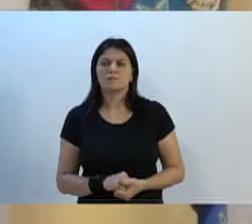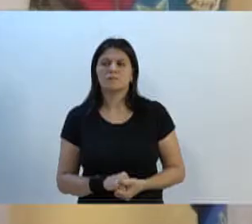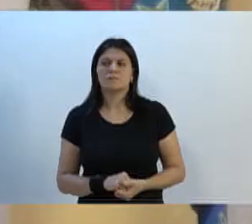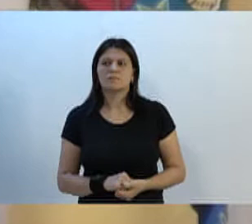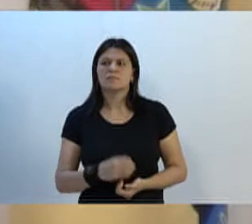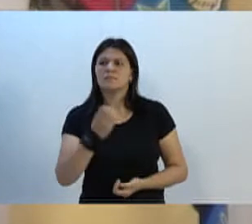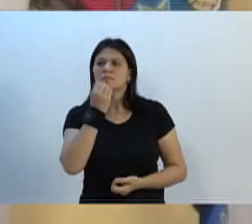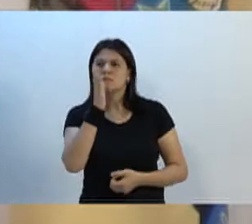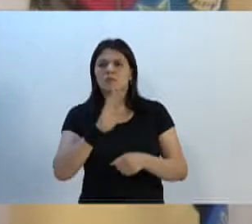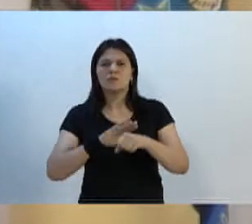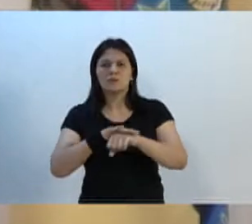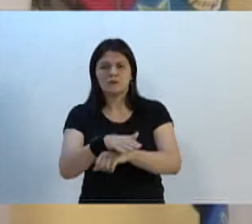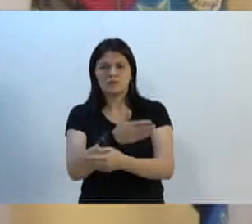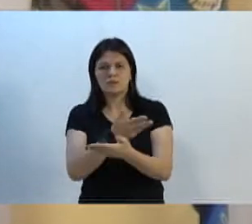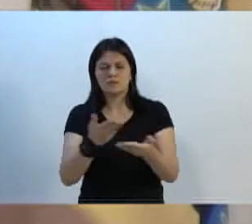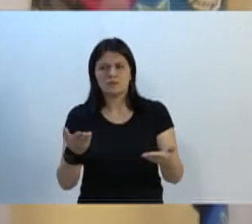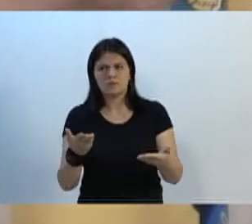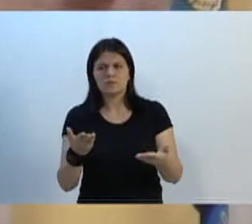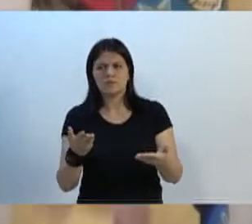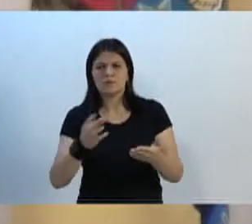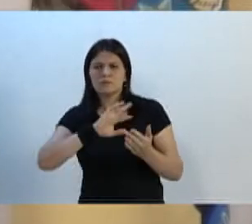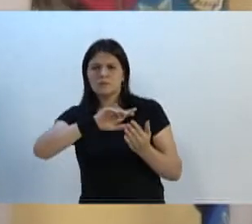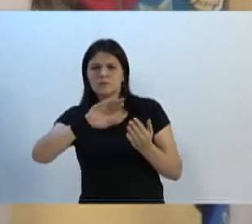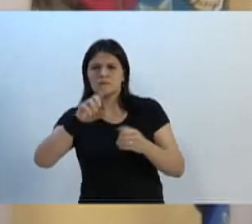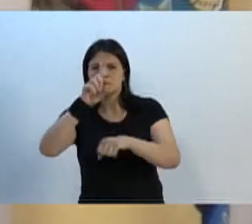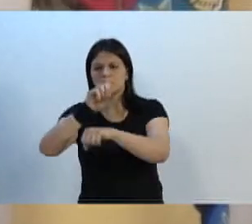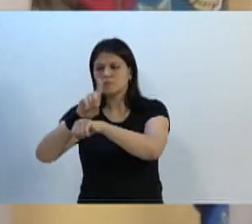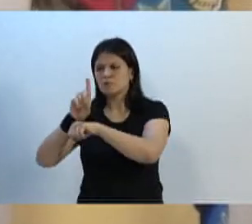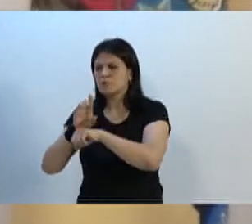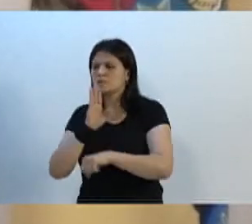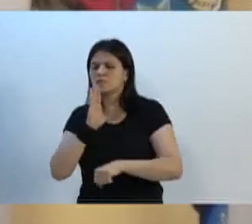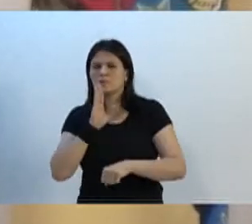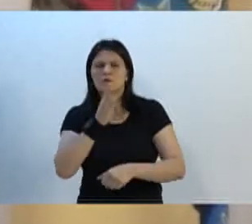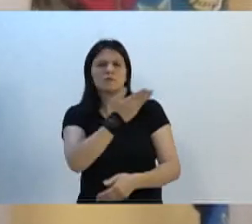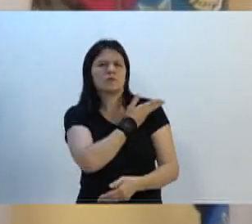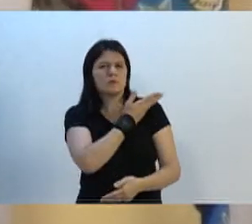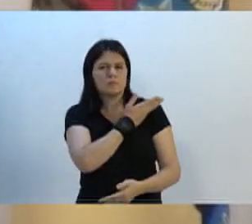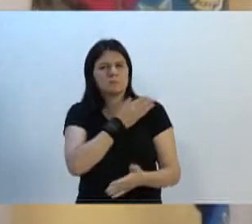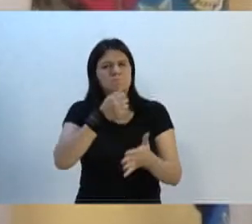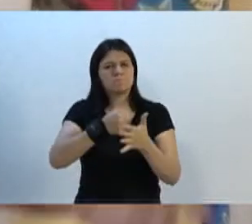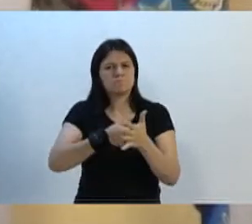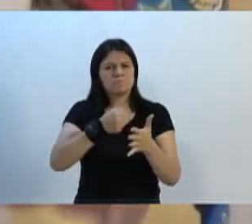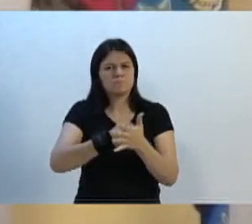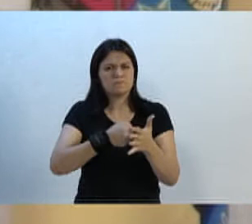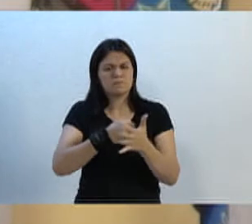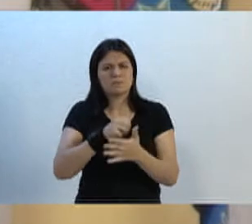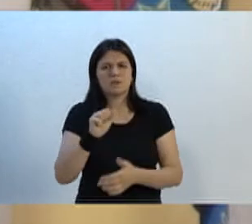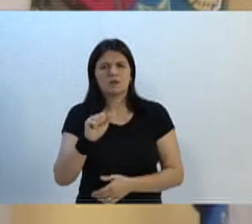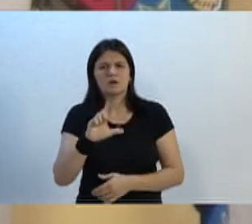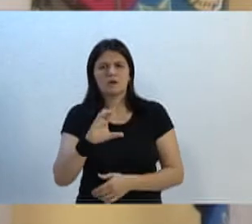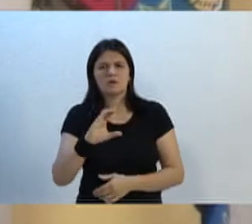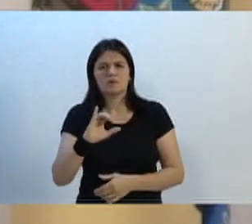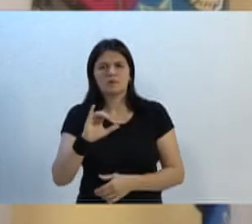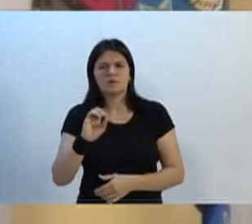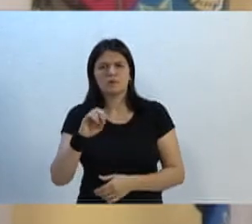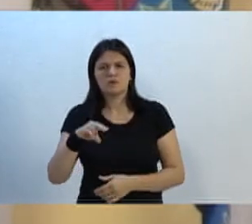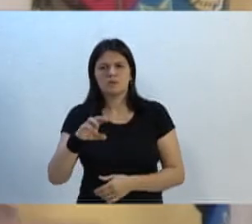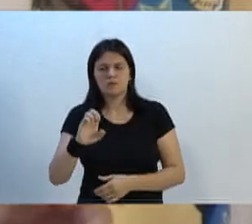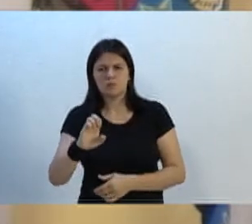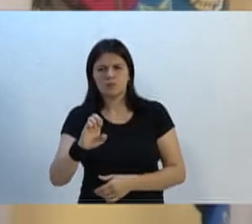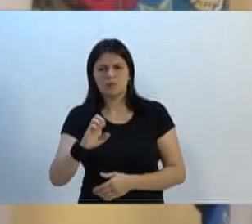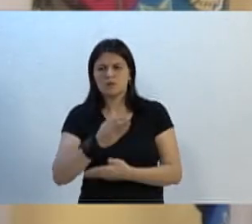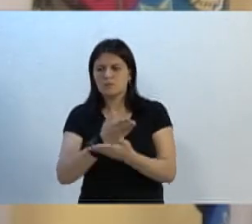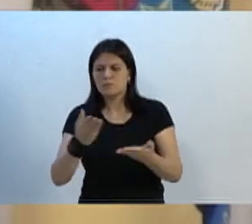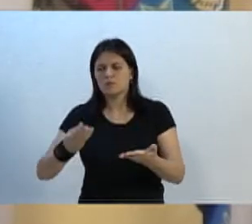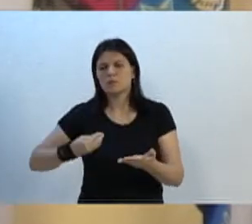uma boa noite a todos boa noite a vários diretores que a gente conhece aí vários amigos de luta Alcione lá que tá aqui o pessoal todo que tá